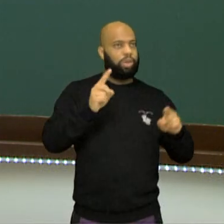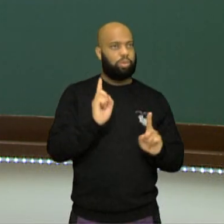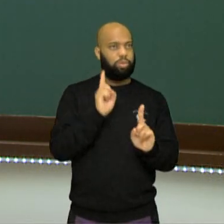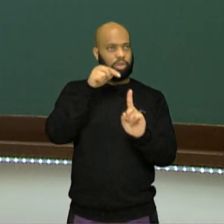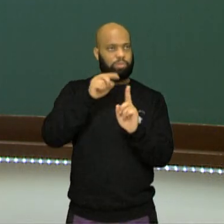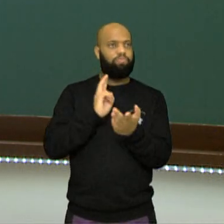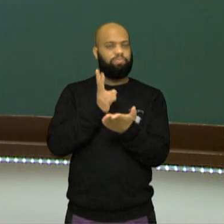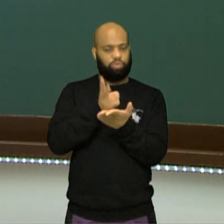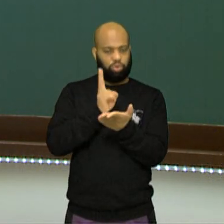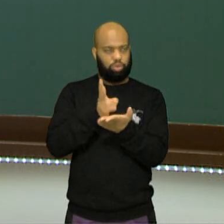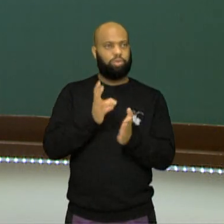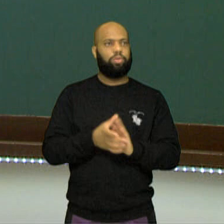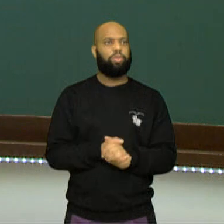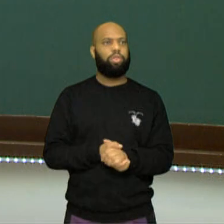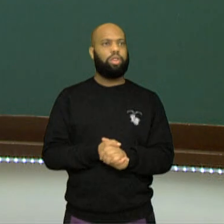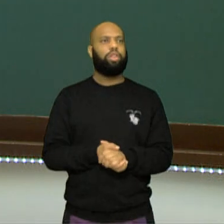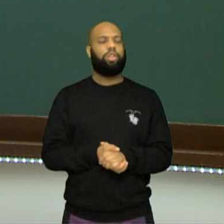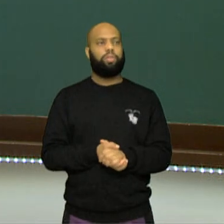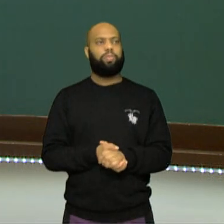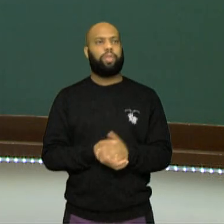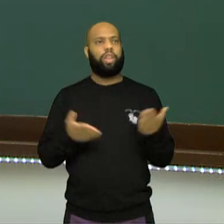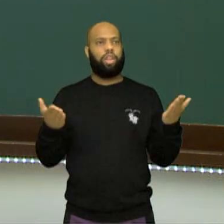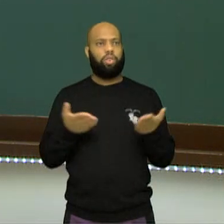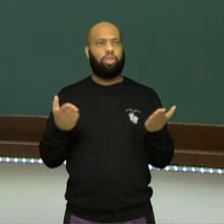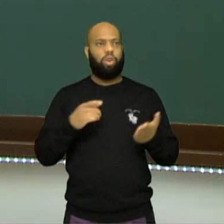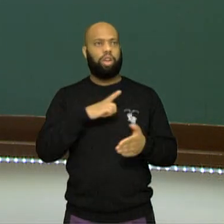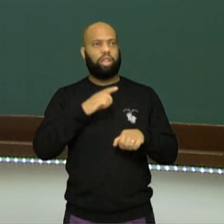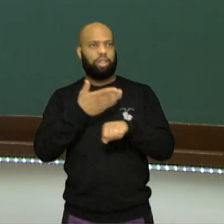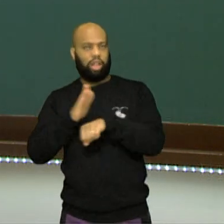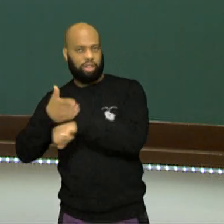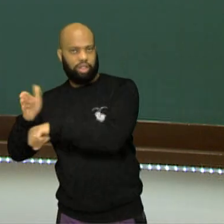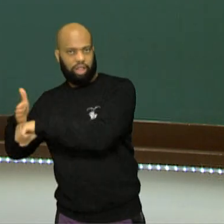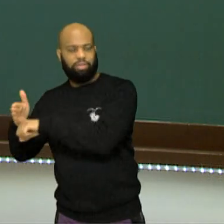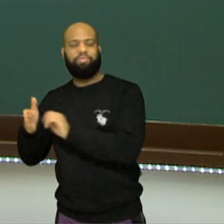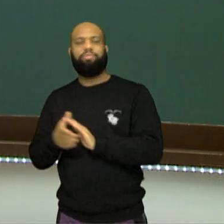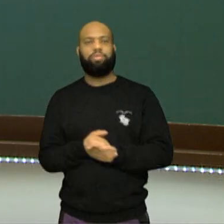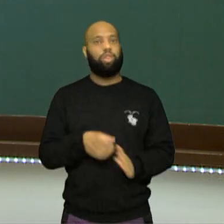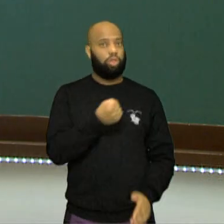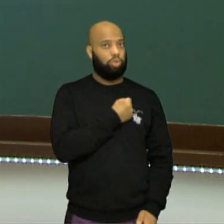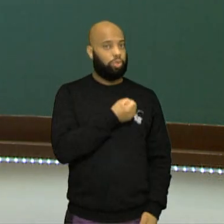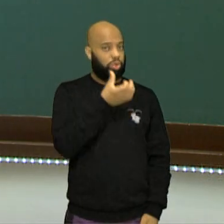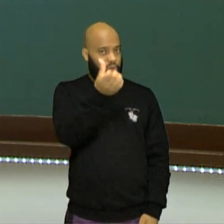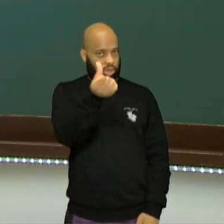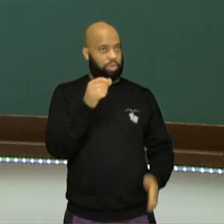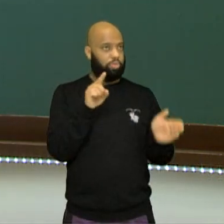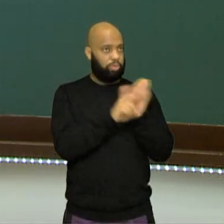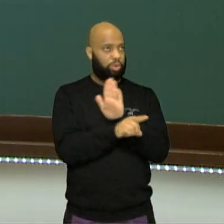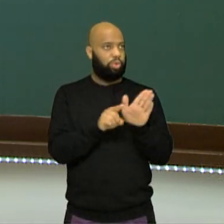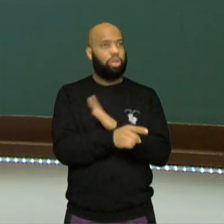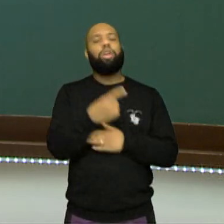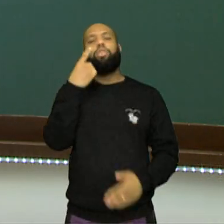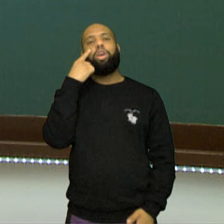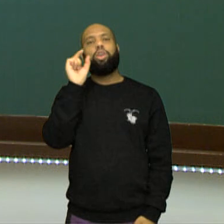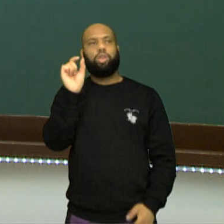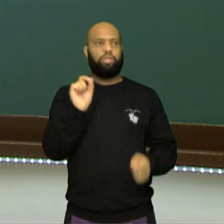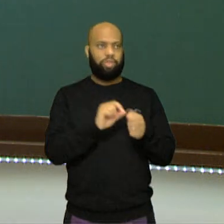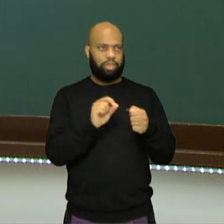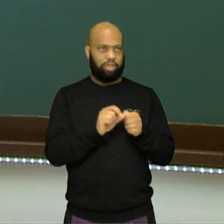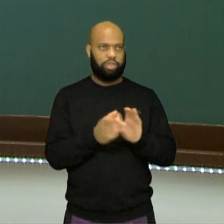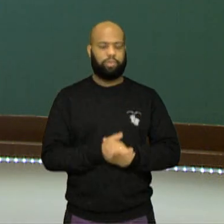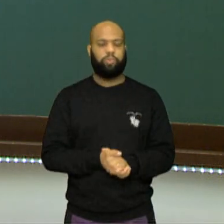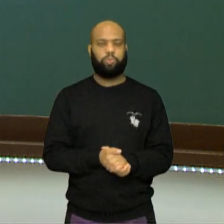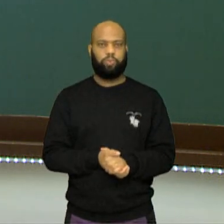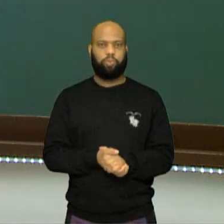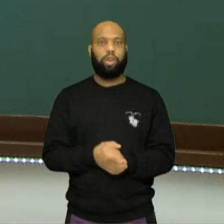tá certo? Então, vamos praticar aqui no nosso exercício de número 6. Veja bem o que é para fazer.